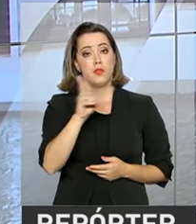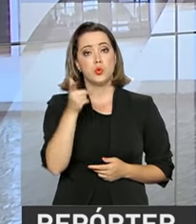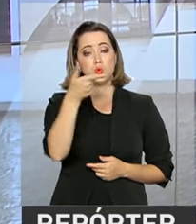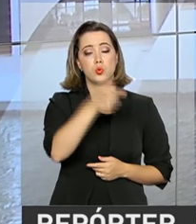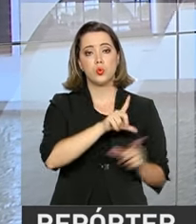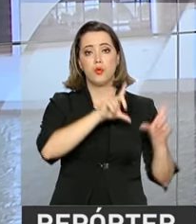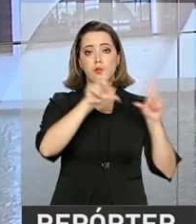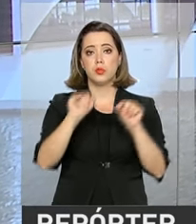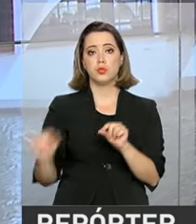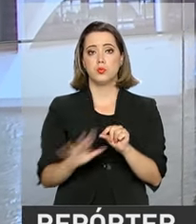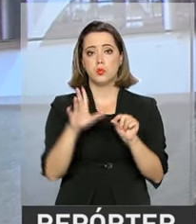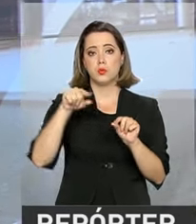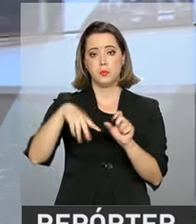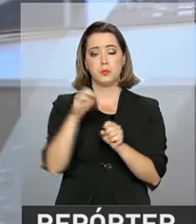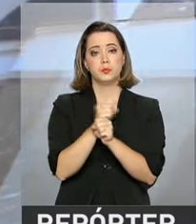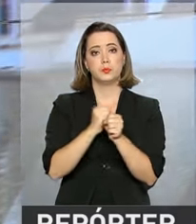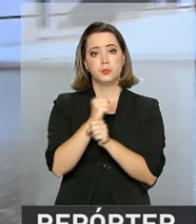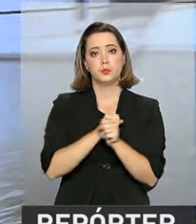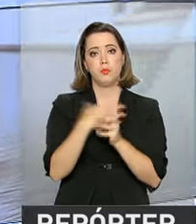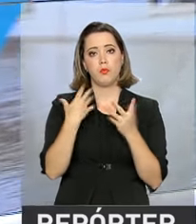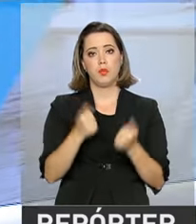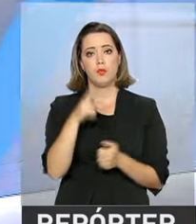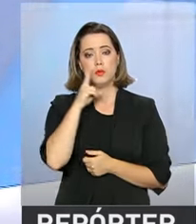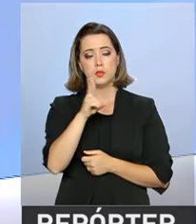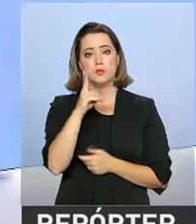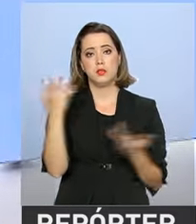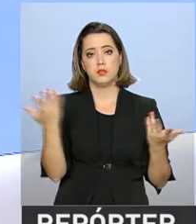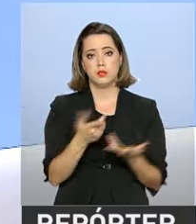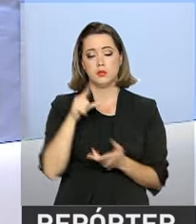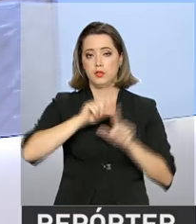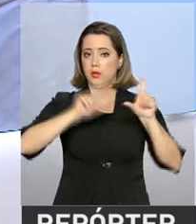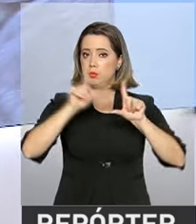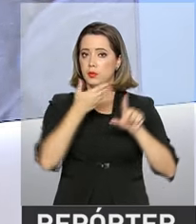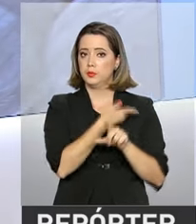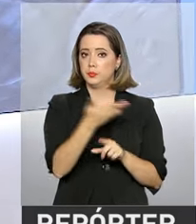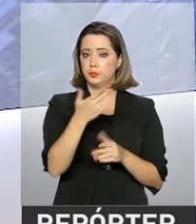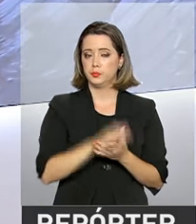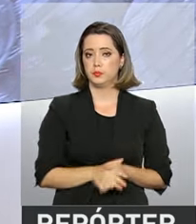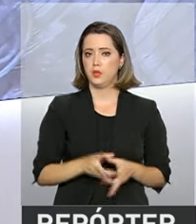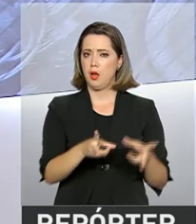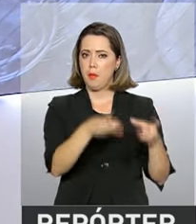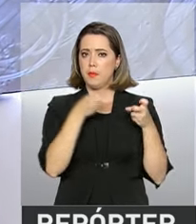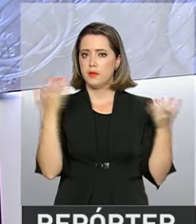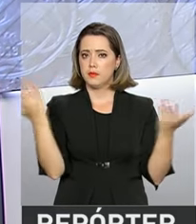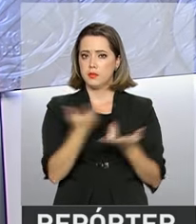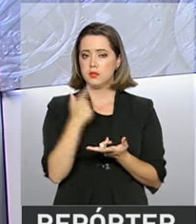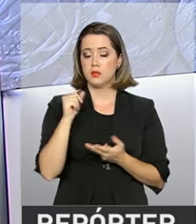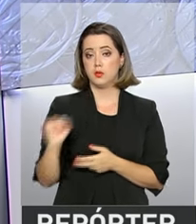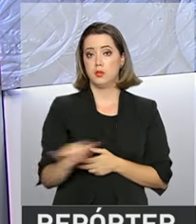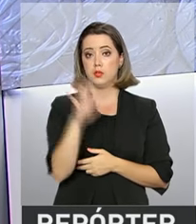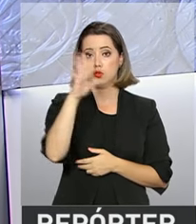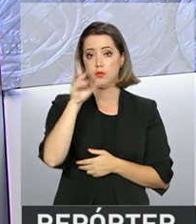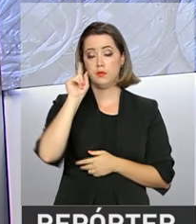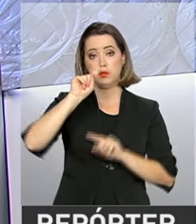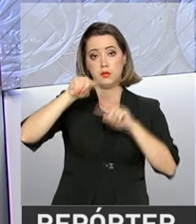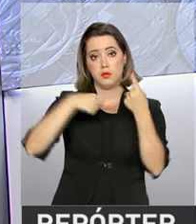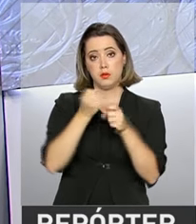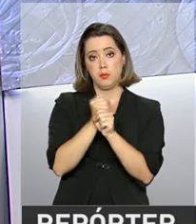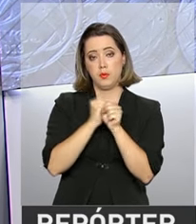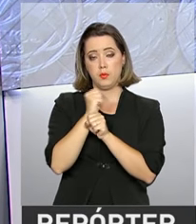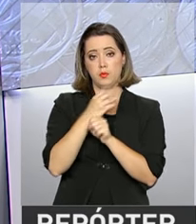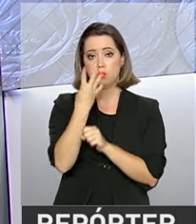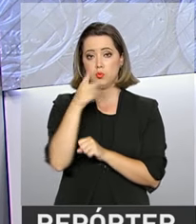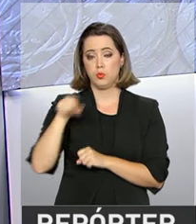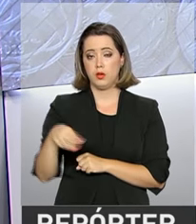oficial para este ano vamos então ver os números aqui no telão a previsão agora é de uma inflação ao final do ano de